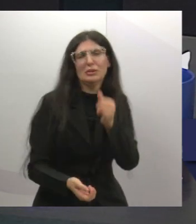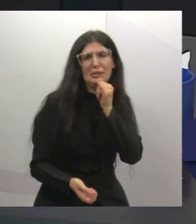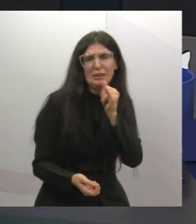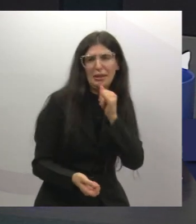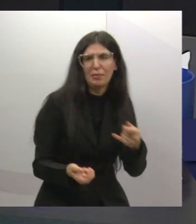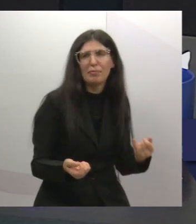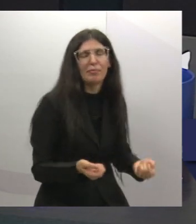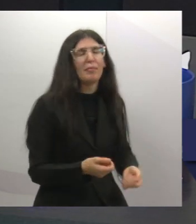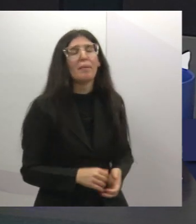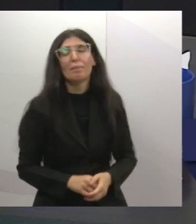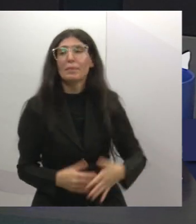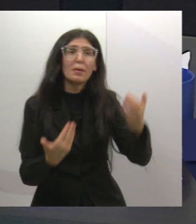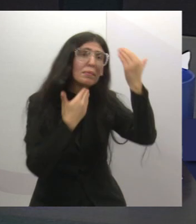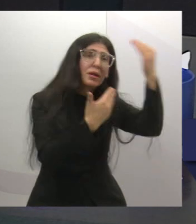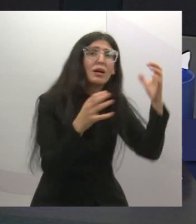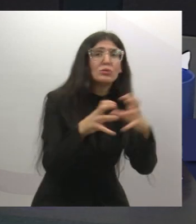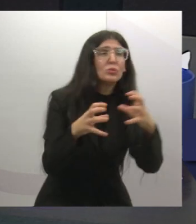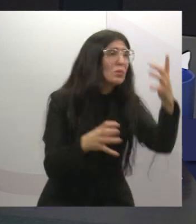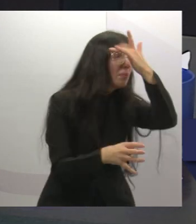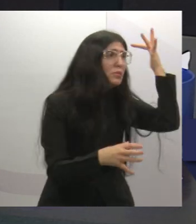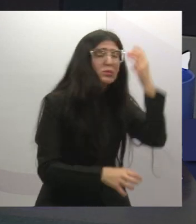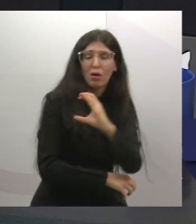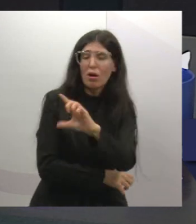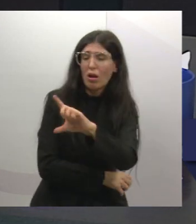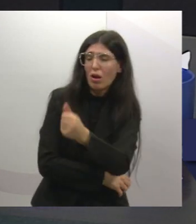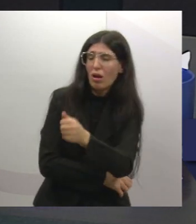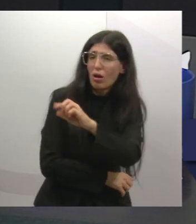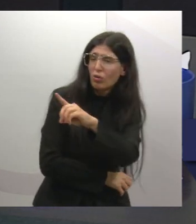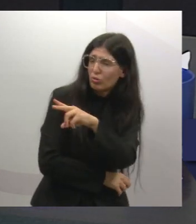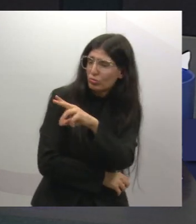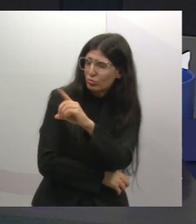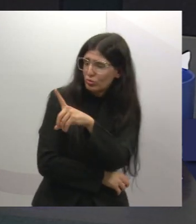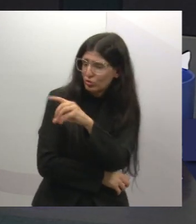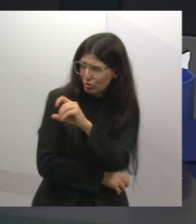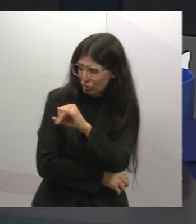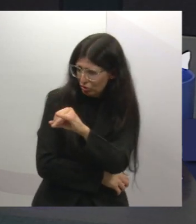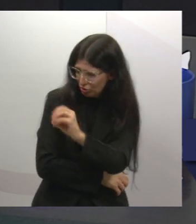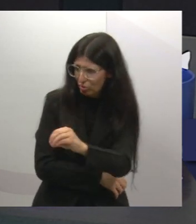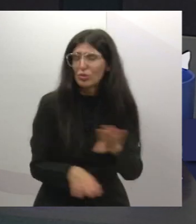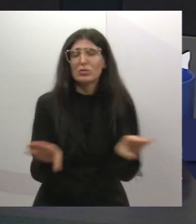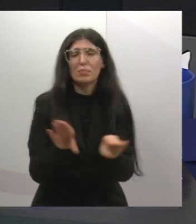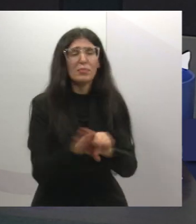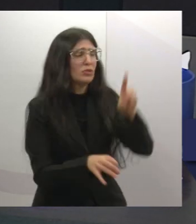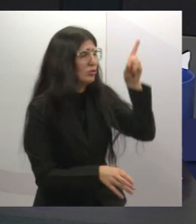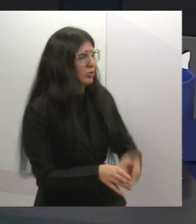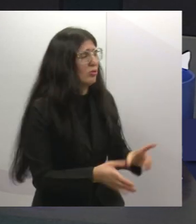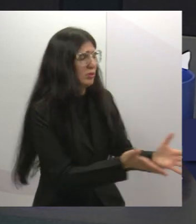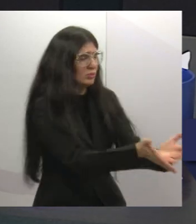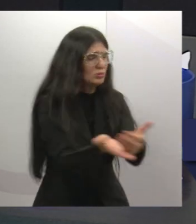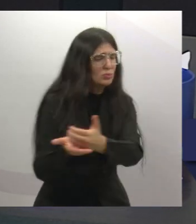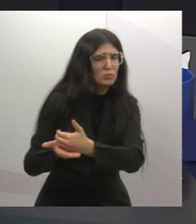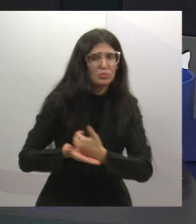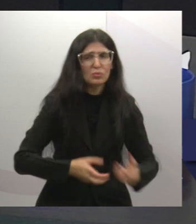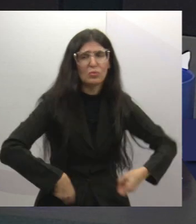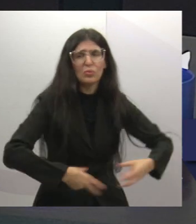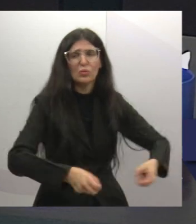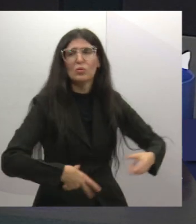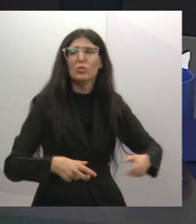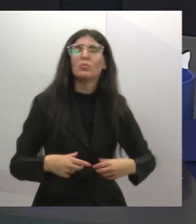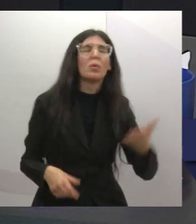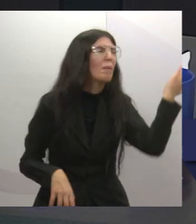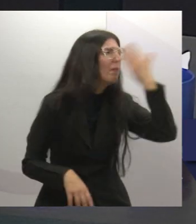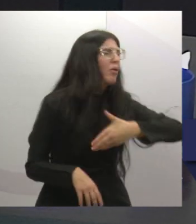do Cláudio Tozeto, toda a equipe, incluindo as contabilidades, a diretoria fiscal, os compradores